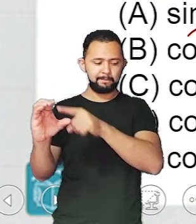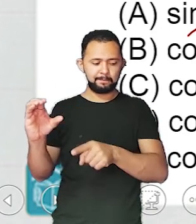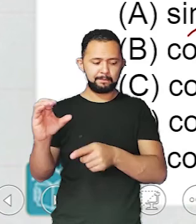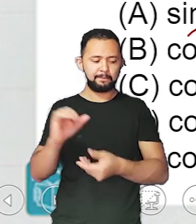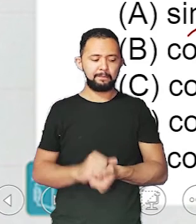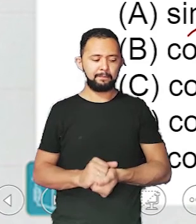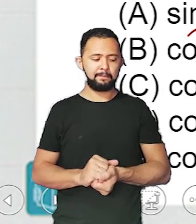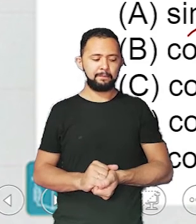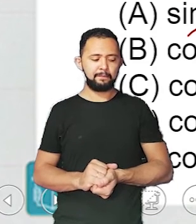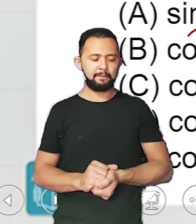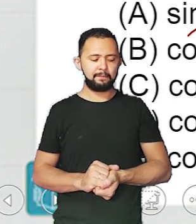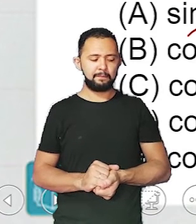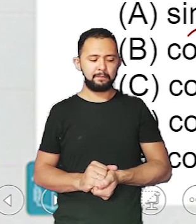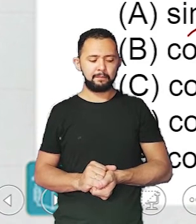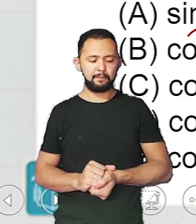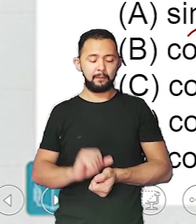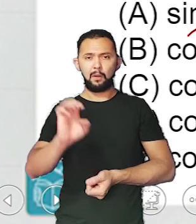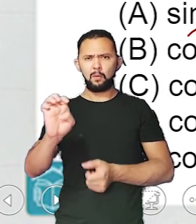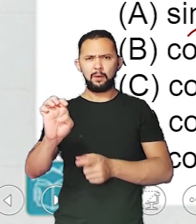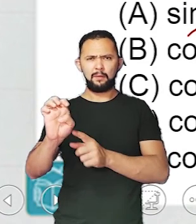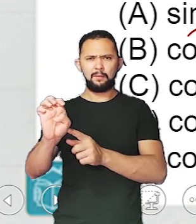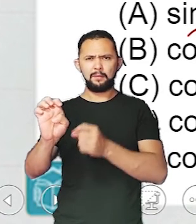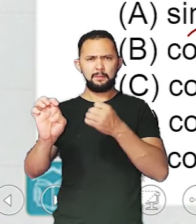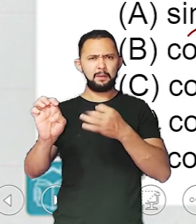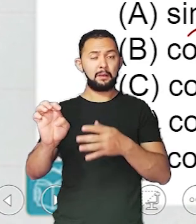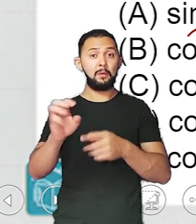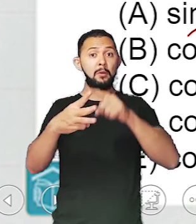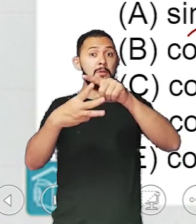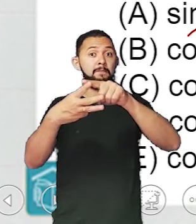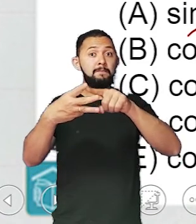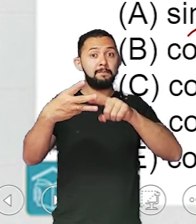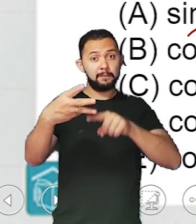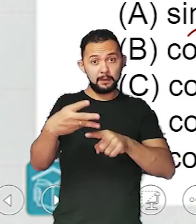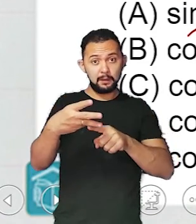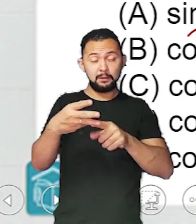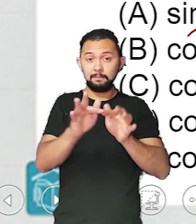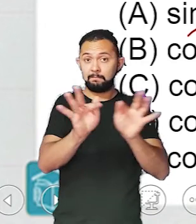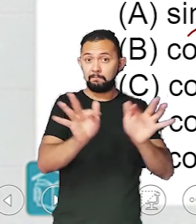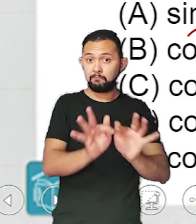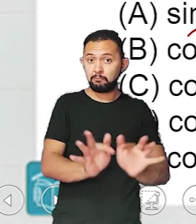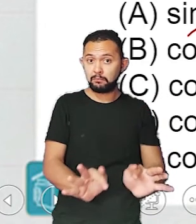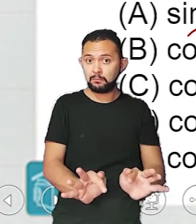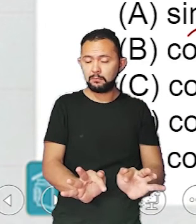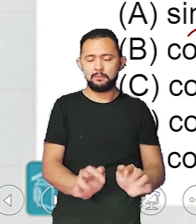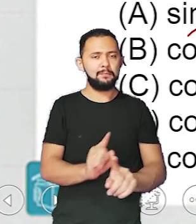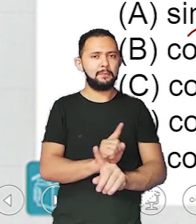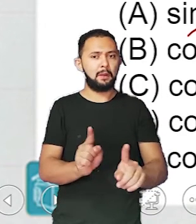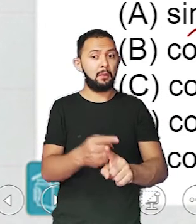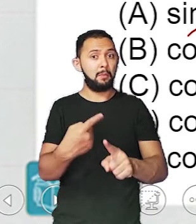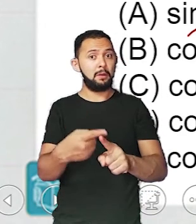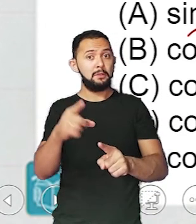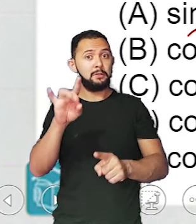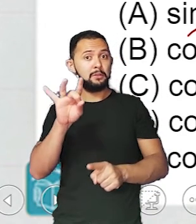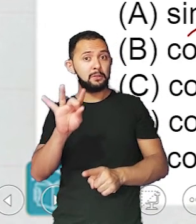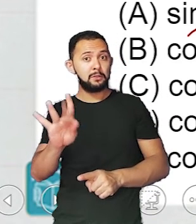Então, letra C. A letra A diz que é um composto de 3 orações, né? Mas eu só estou enxergando dois verbos, o verbo diga, né? E o verbo